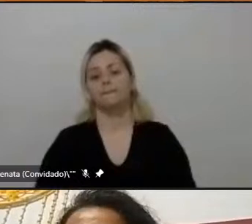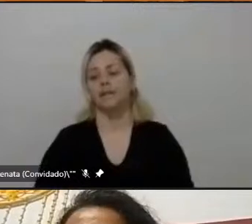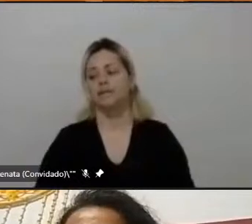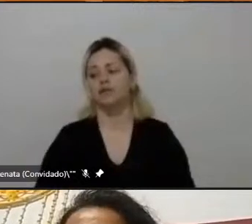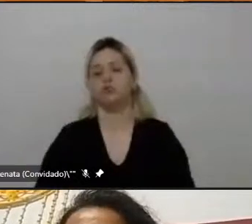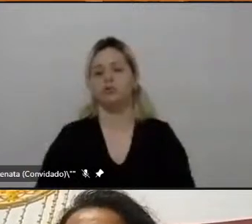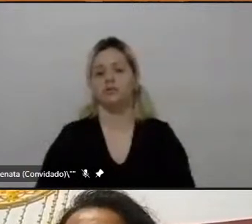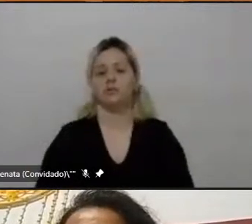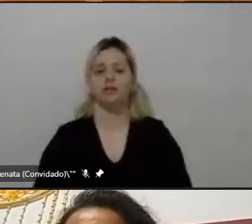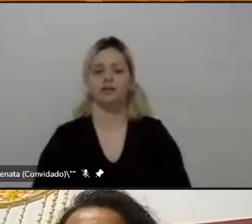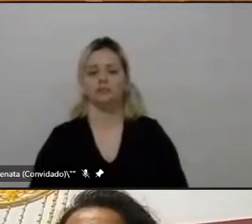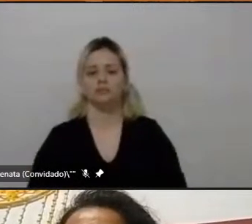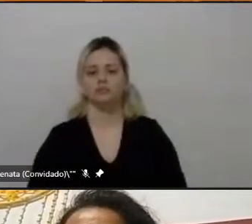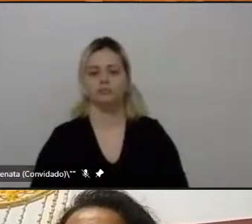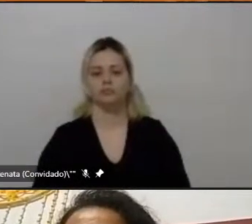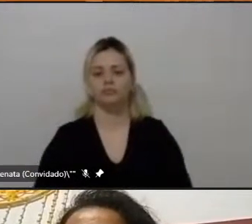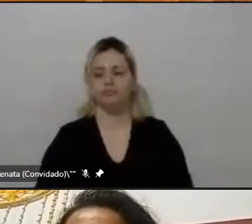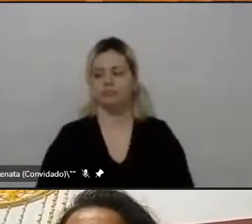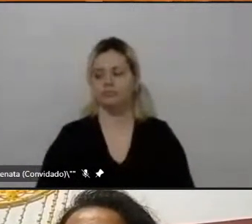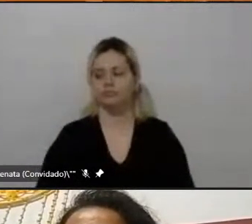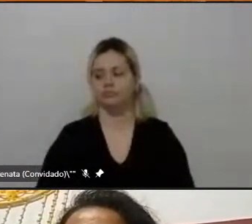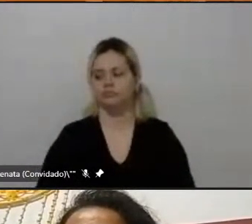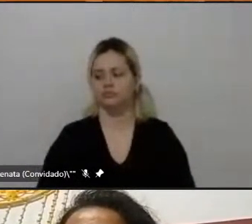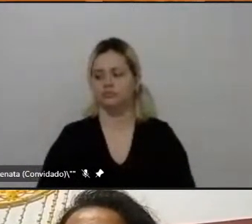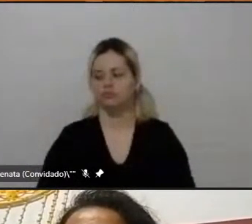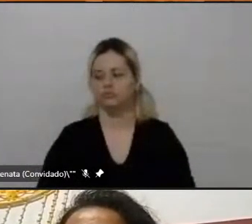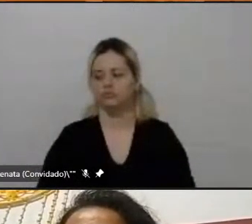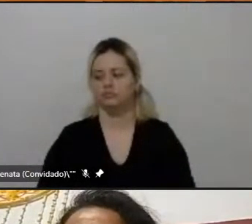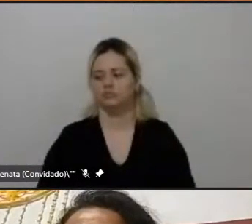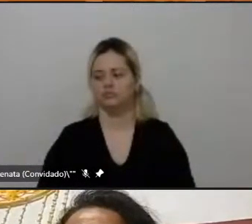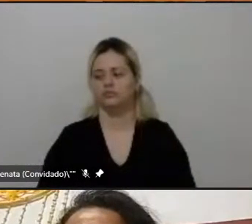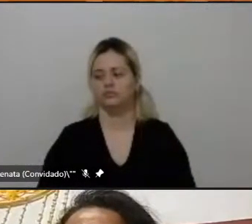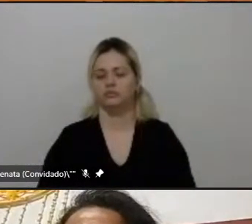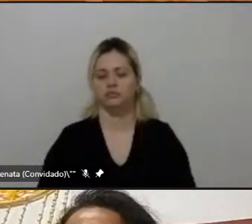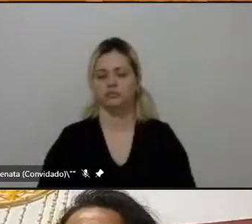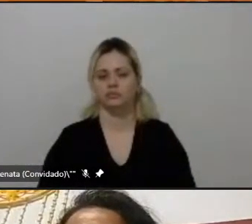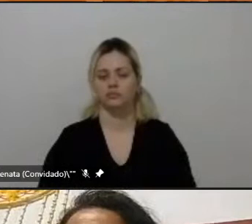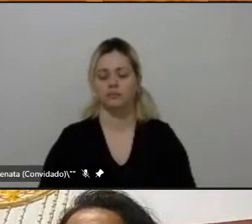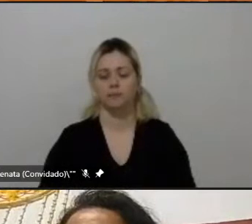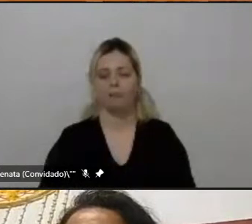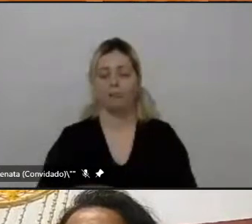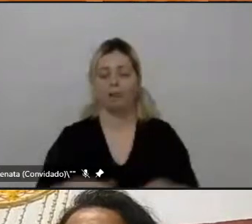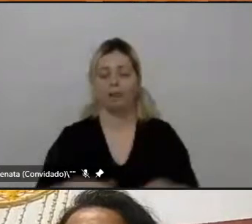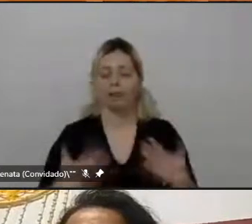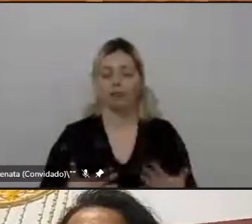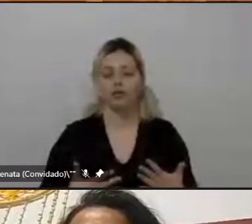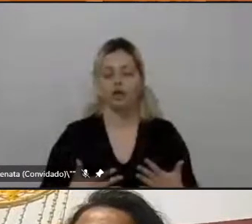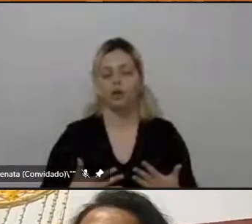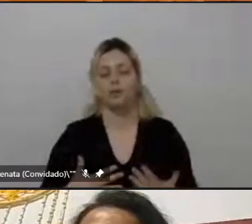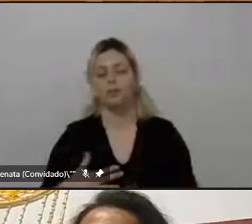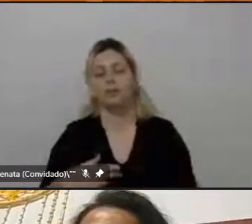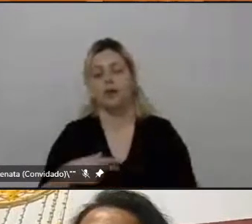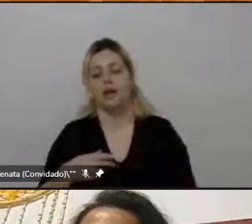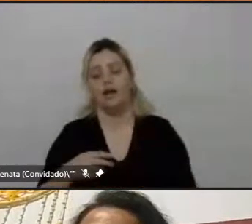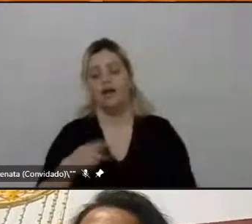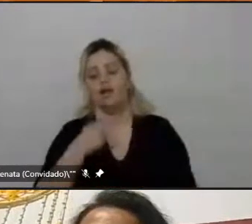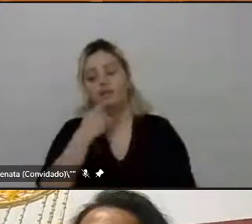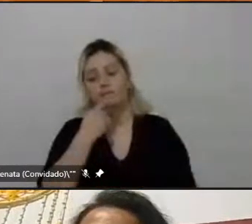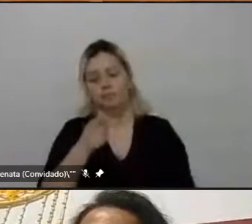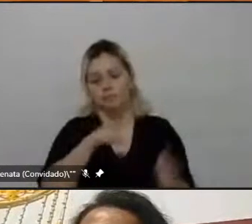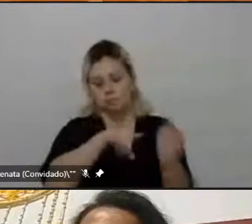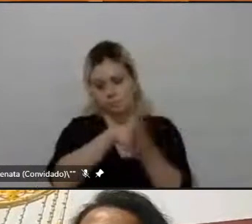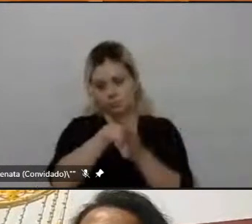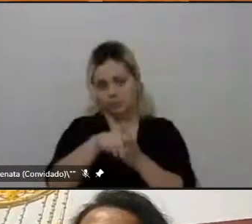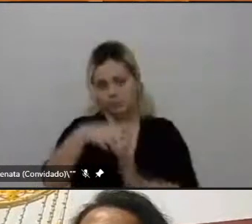E nos impedem de dar o nosso grito. E para Patrícia, também quero... mais ou menos